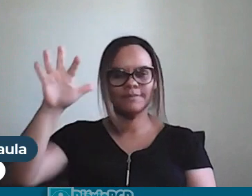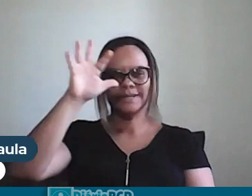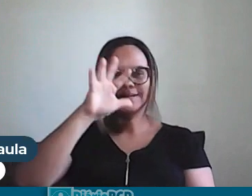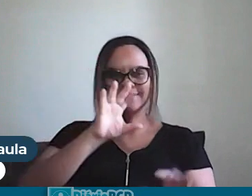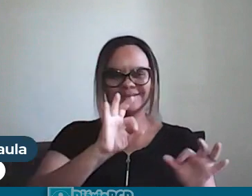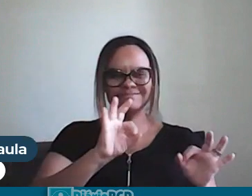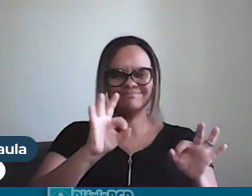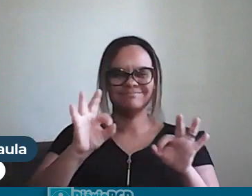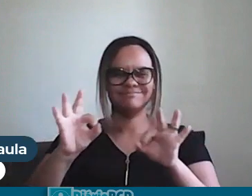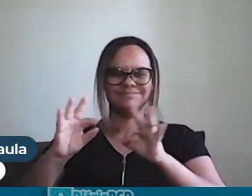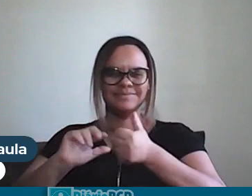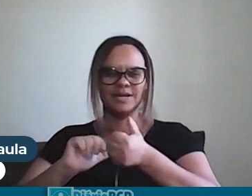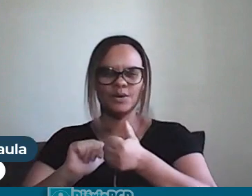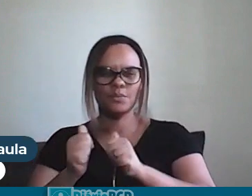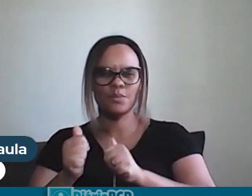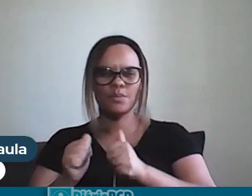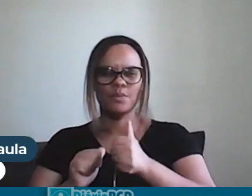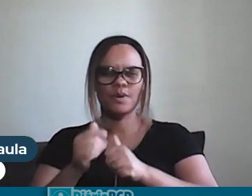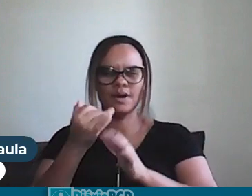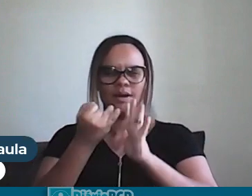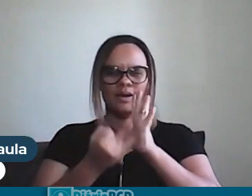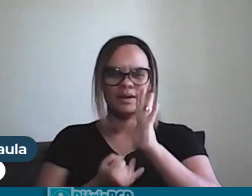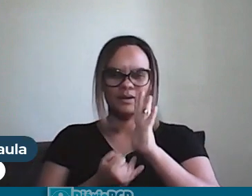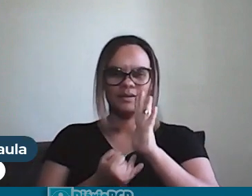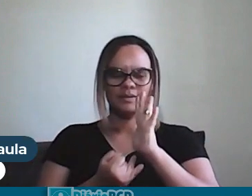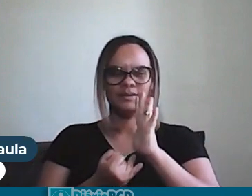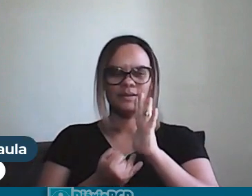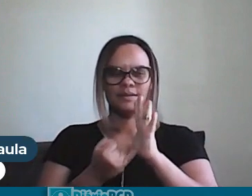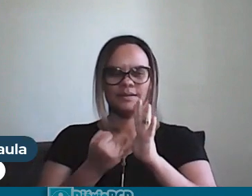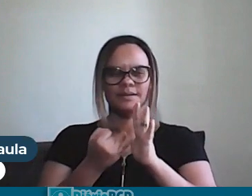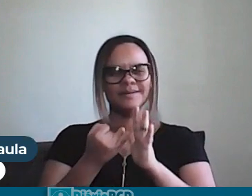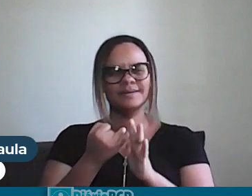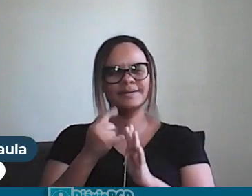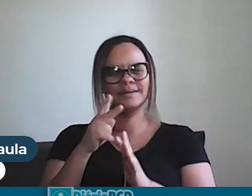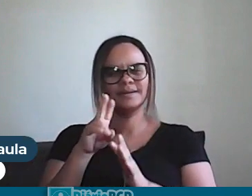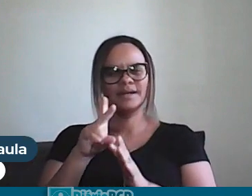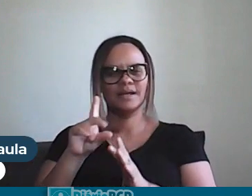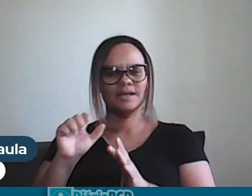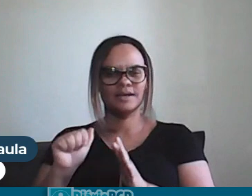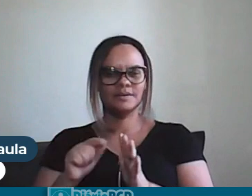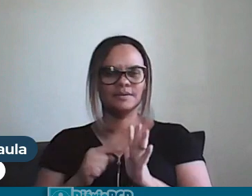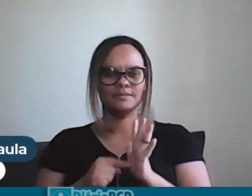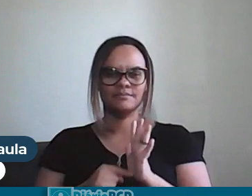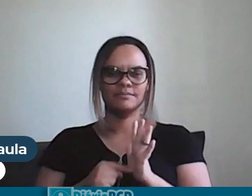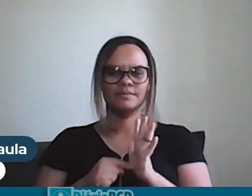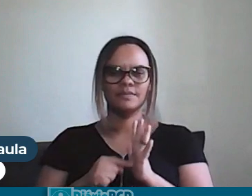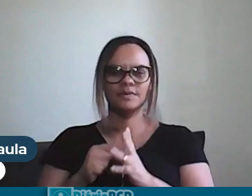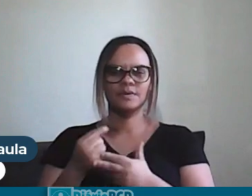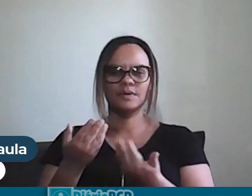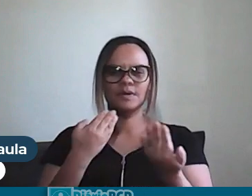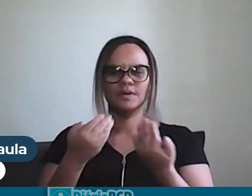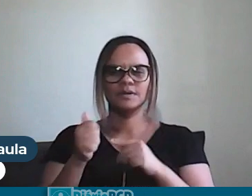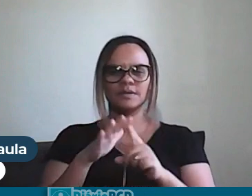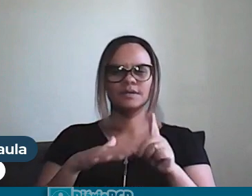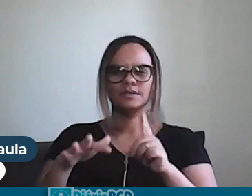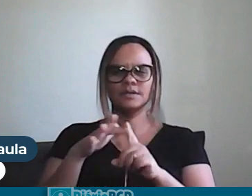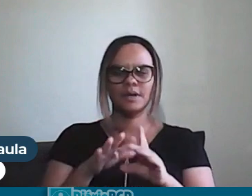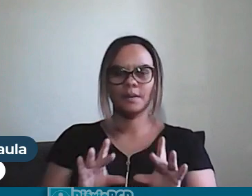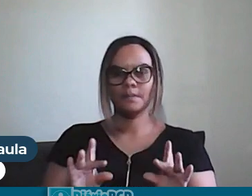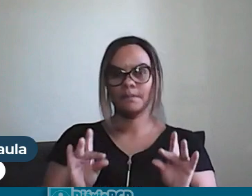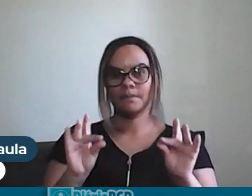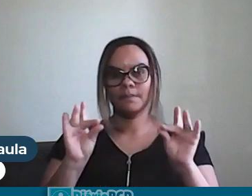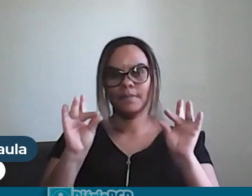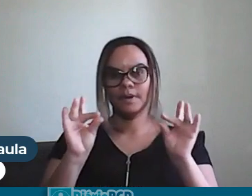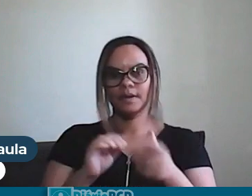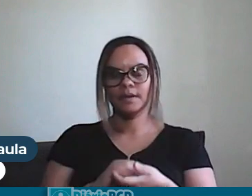uma avaliação aqui para isenção de impostos, né? Uma avaliação biopsicossocial